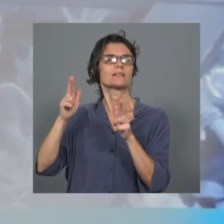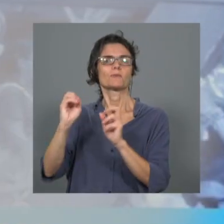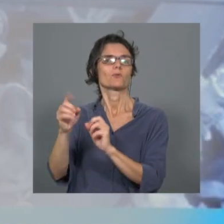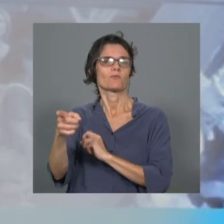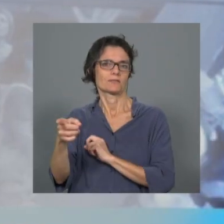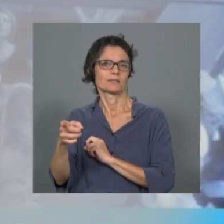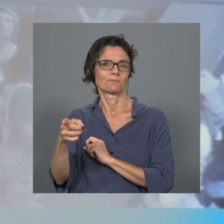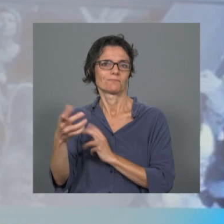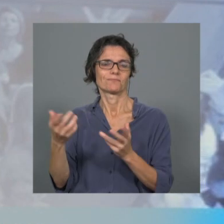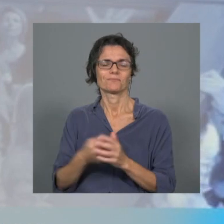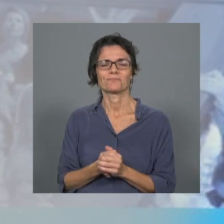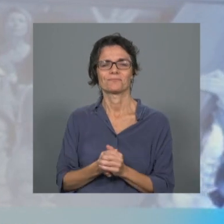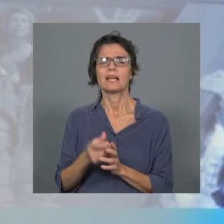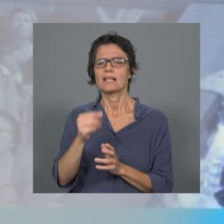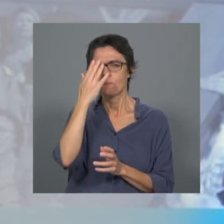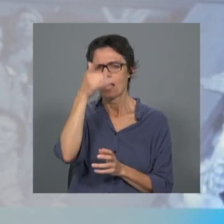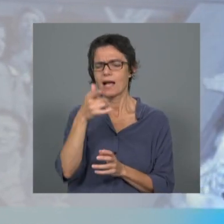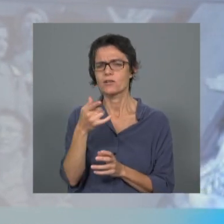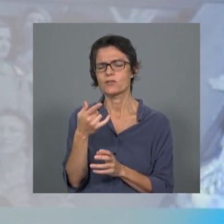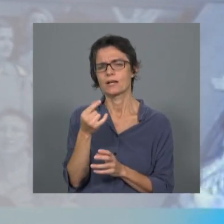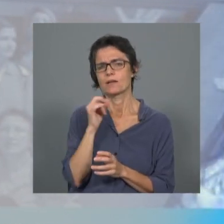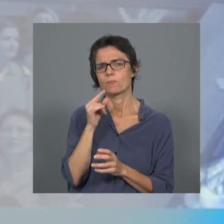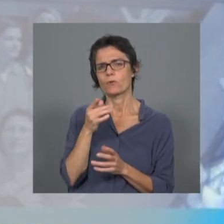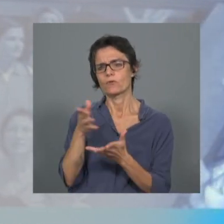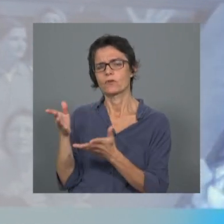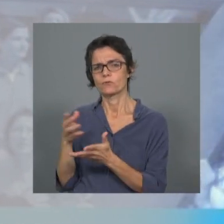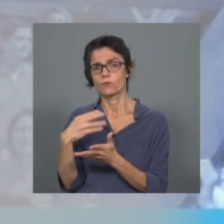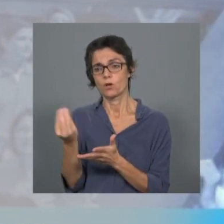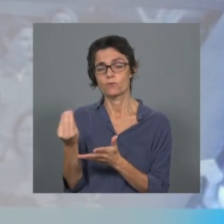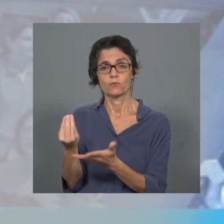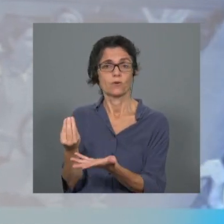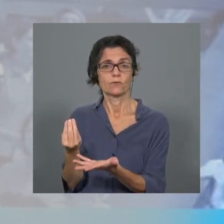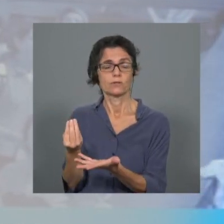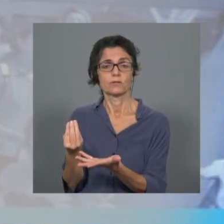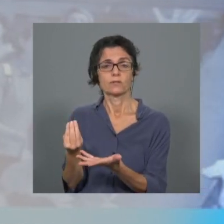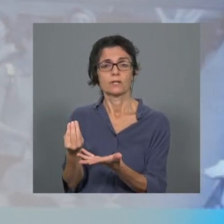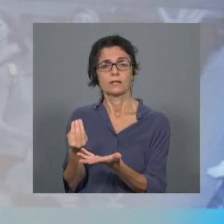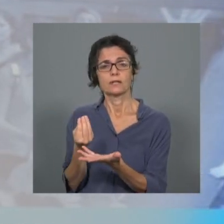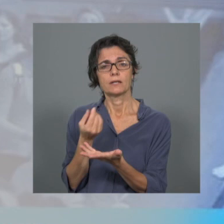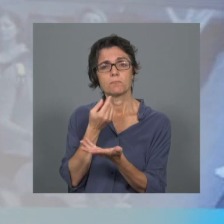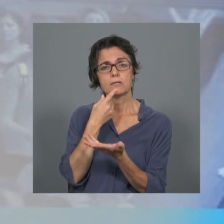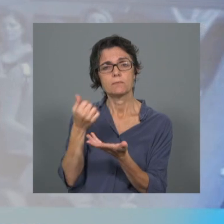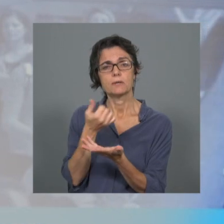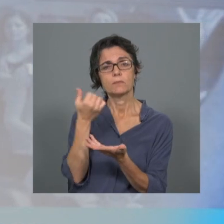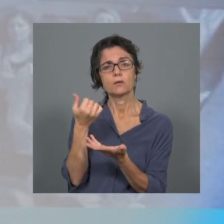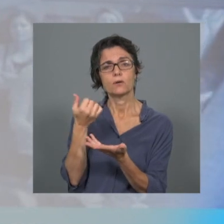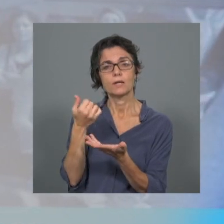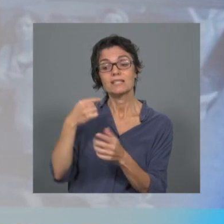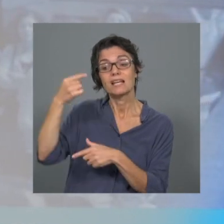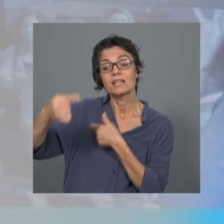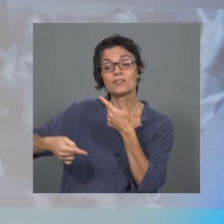uma forma dos mais novos também perceberem esta realidade. As novas gerações,